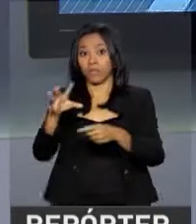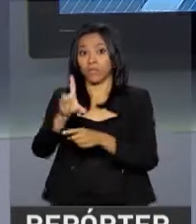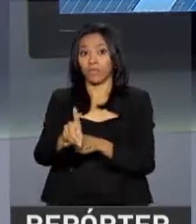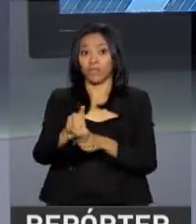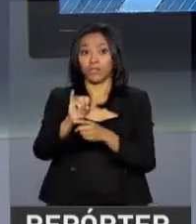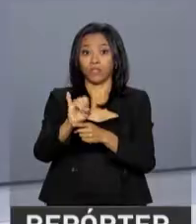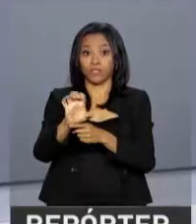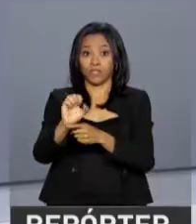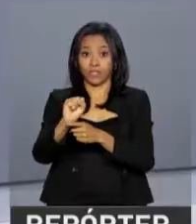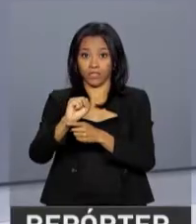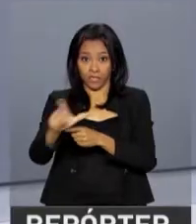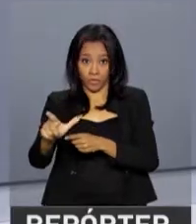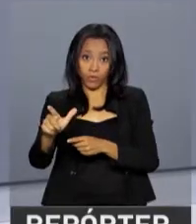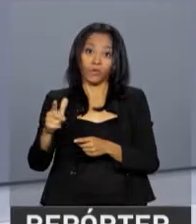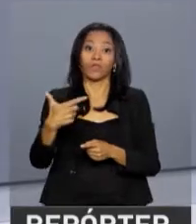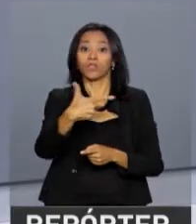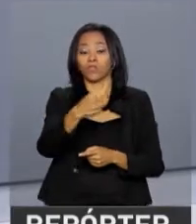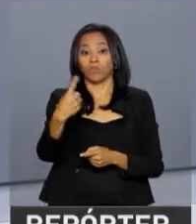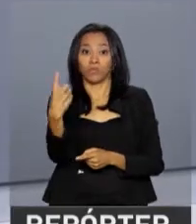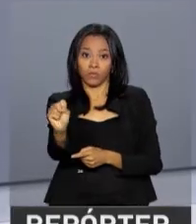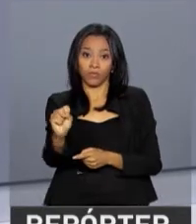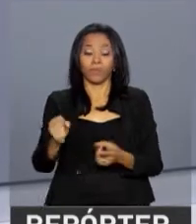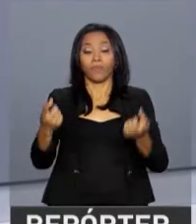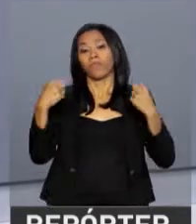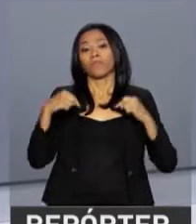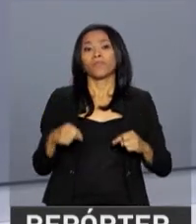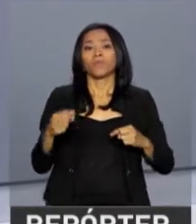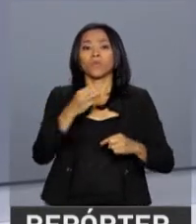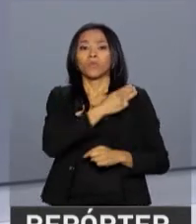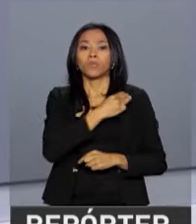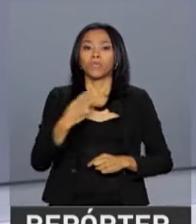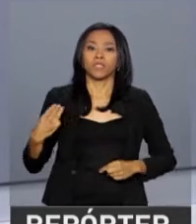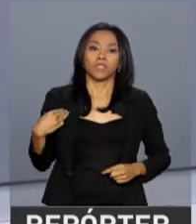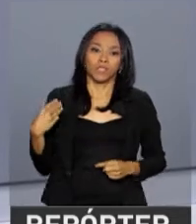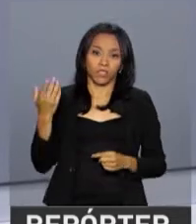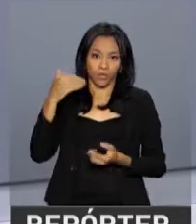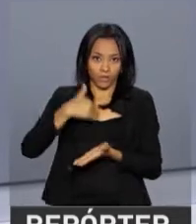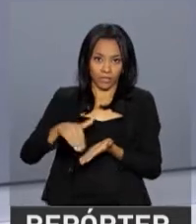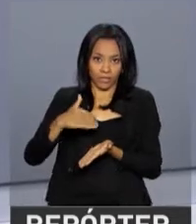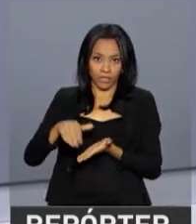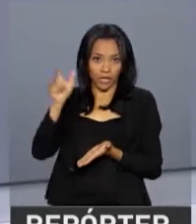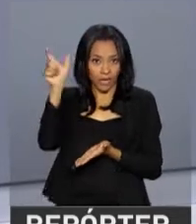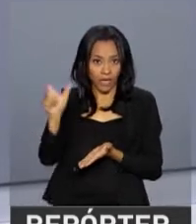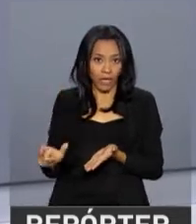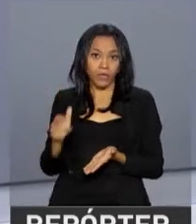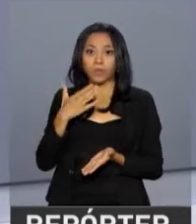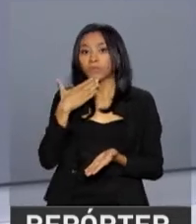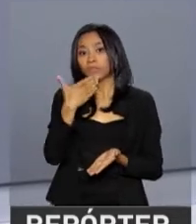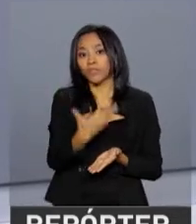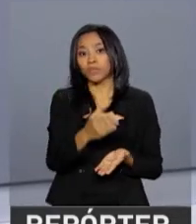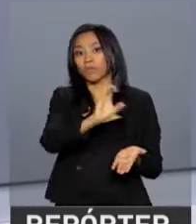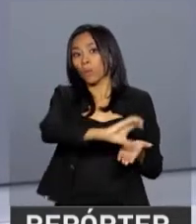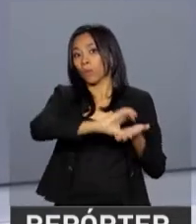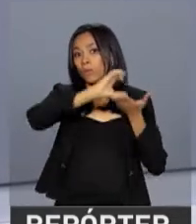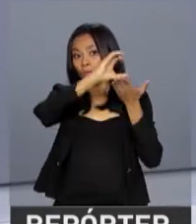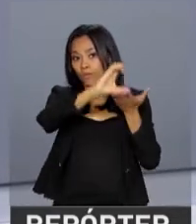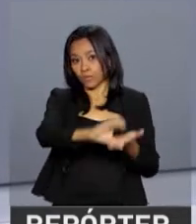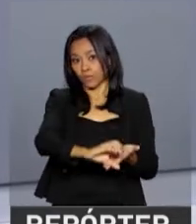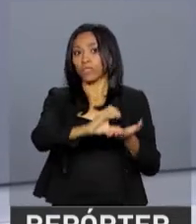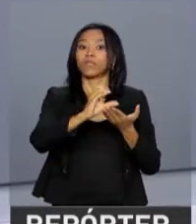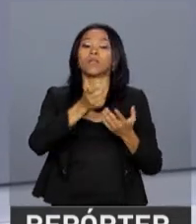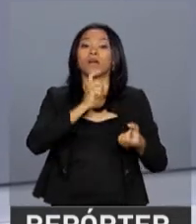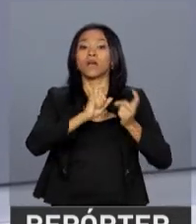2018 o ministro da secretaria geral da presidência da república moreira franco pediu ao conselho administrativo de defesa